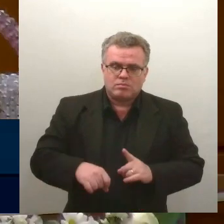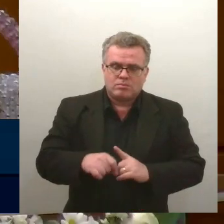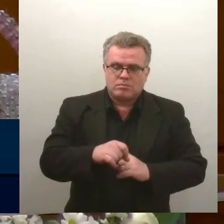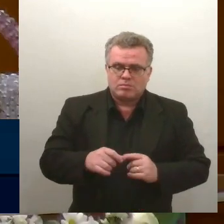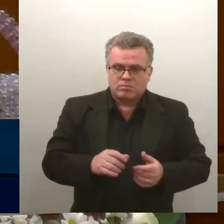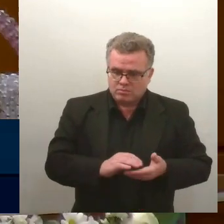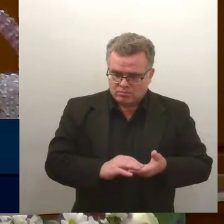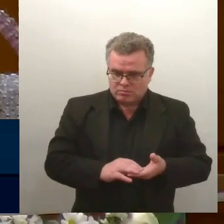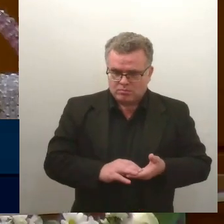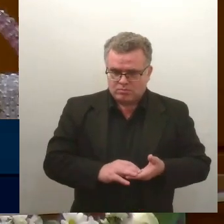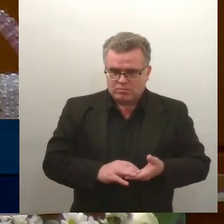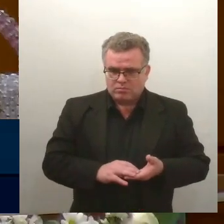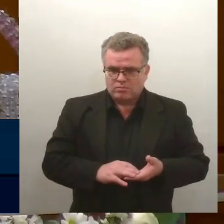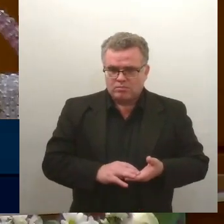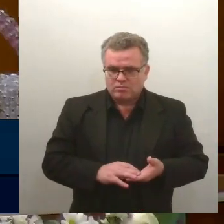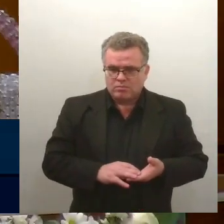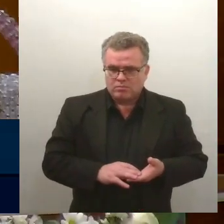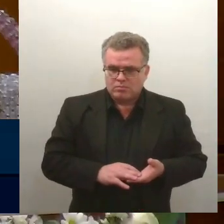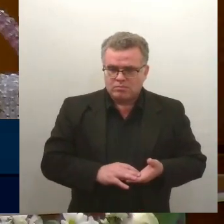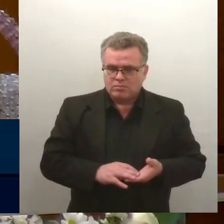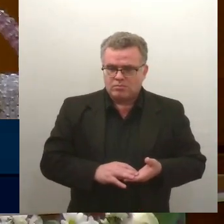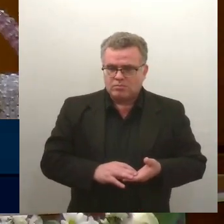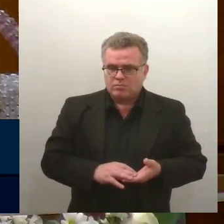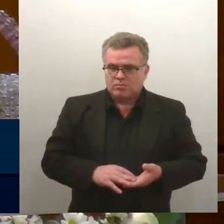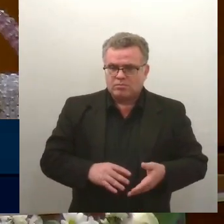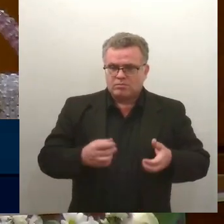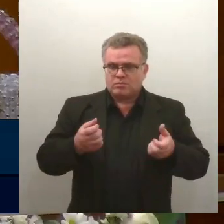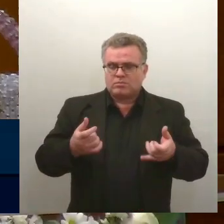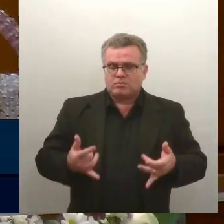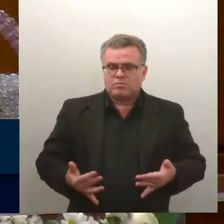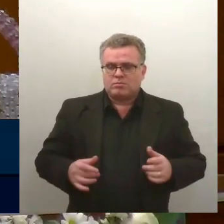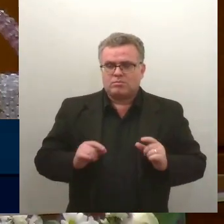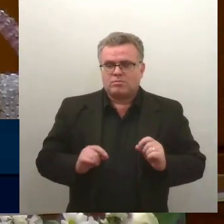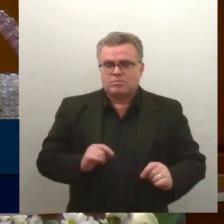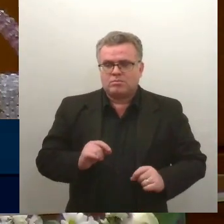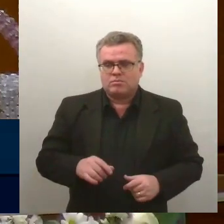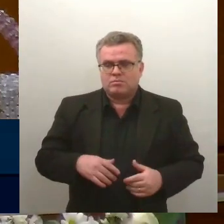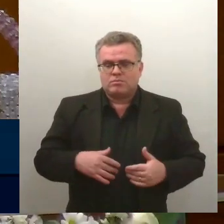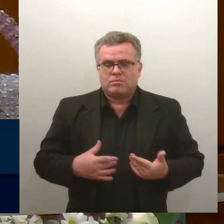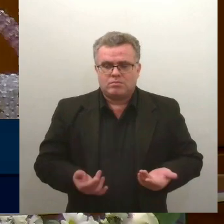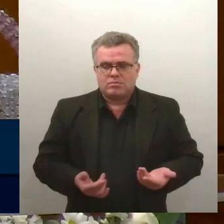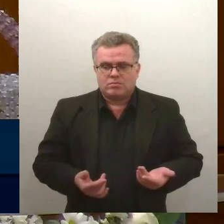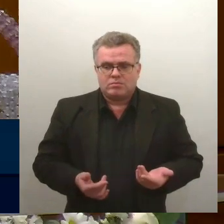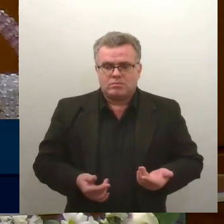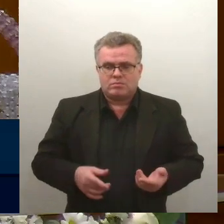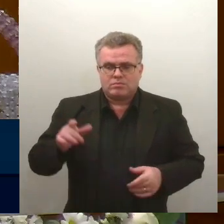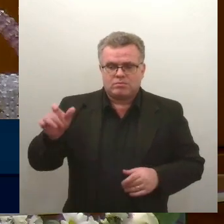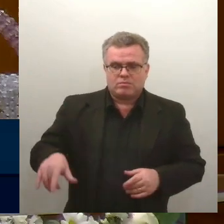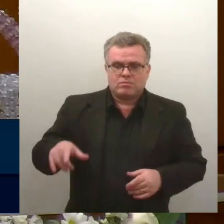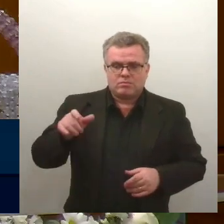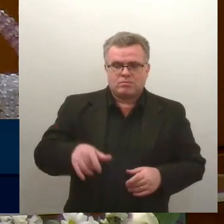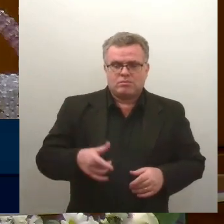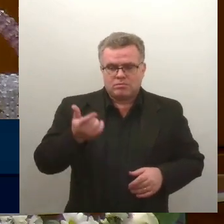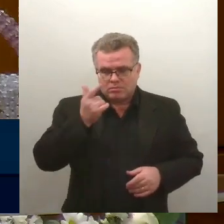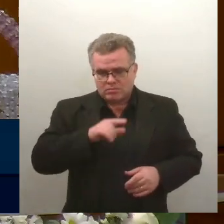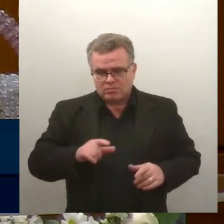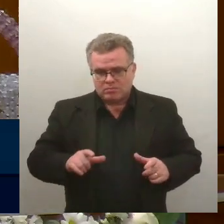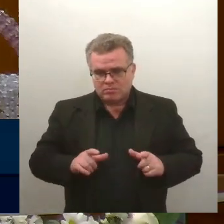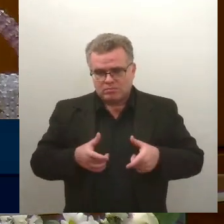quem foi, né, e o porquê, né, dessa medalha João de Barros, né, porque muitas das vezes a